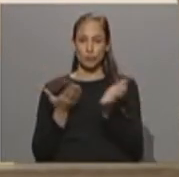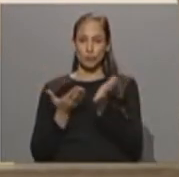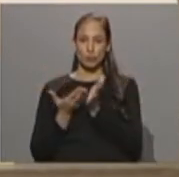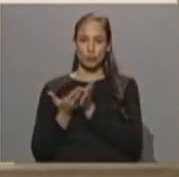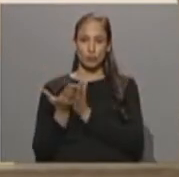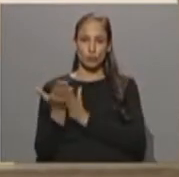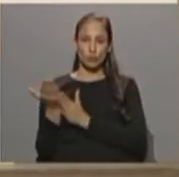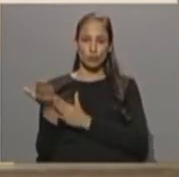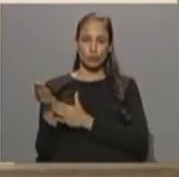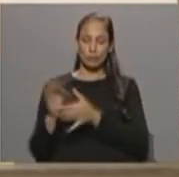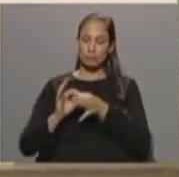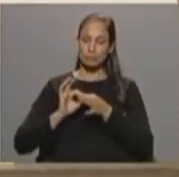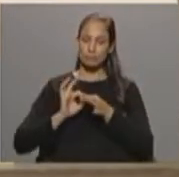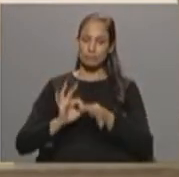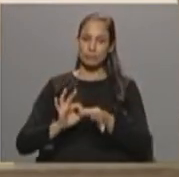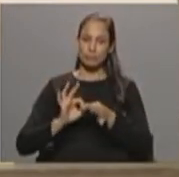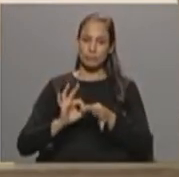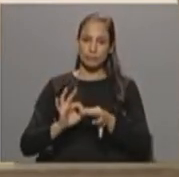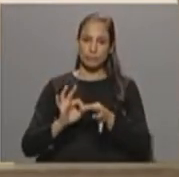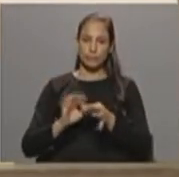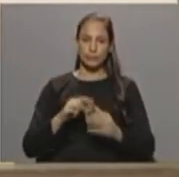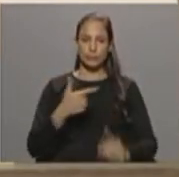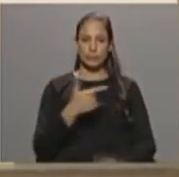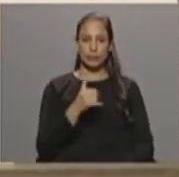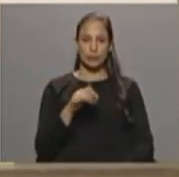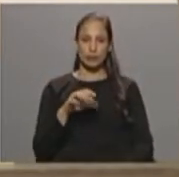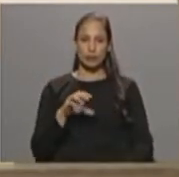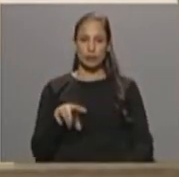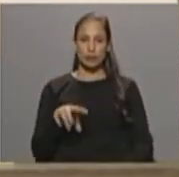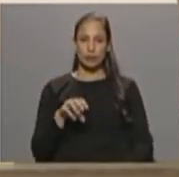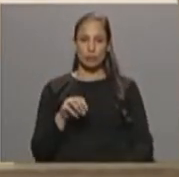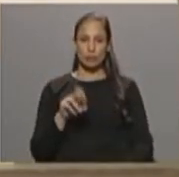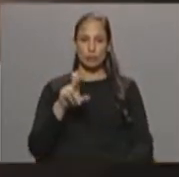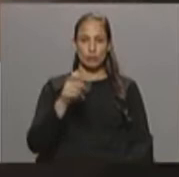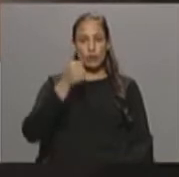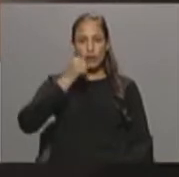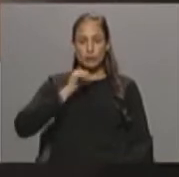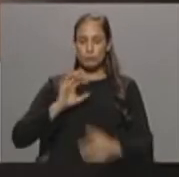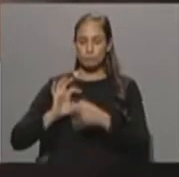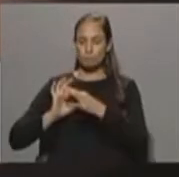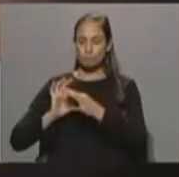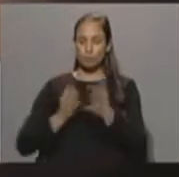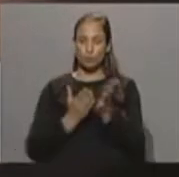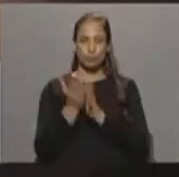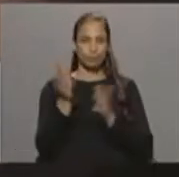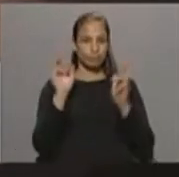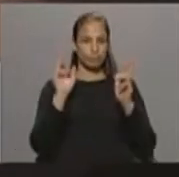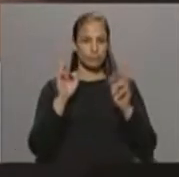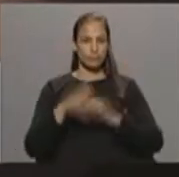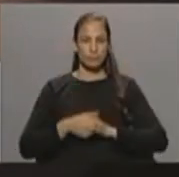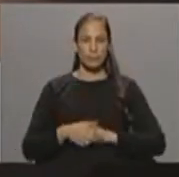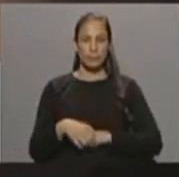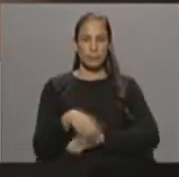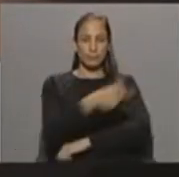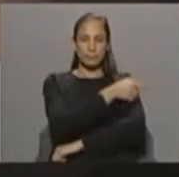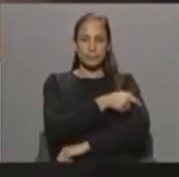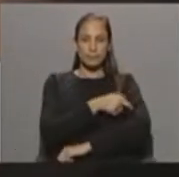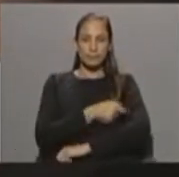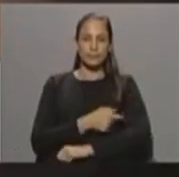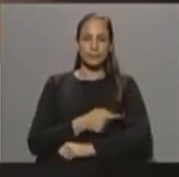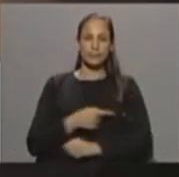este laço de ligação entre Timor e os Açores. Missionários Açorianos em Timor-Leste é uma